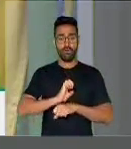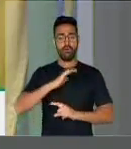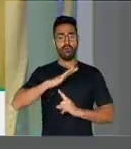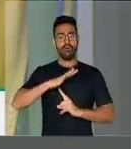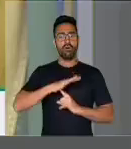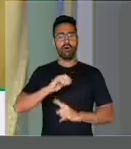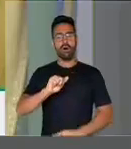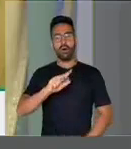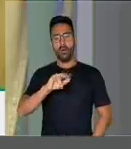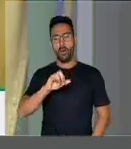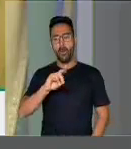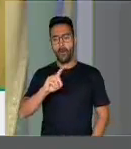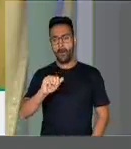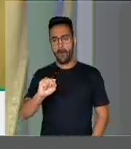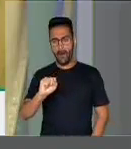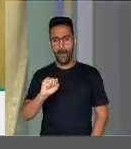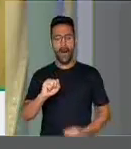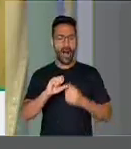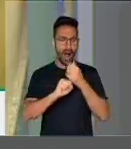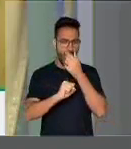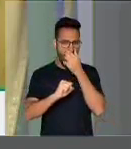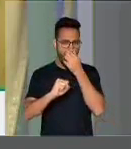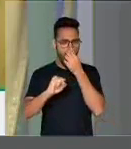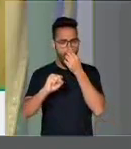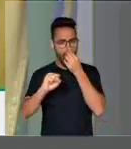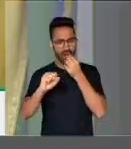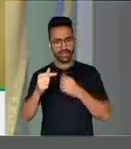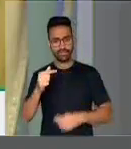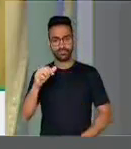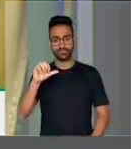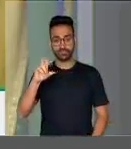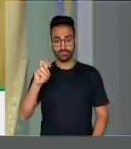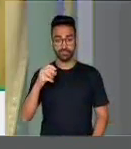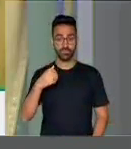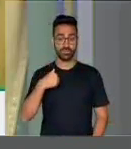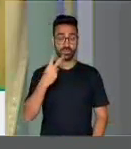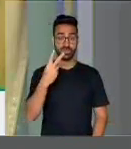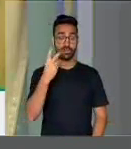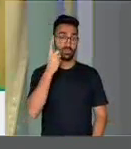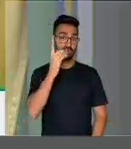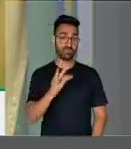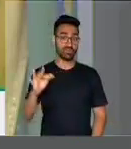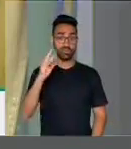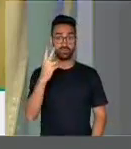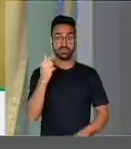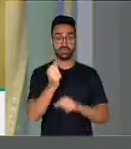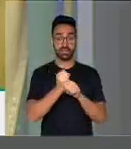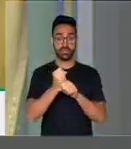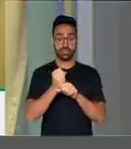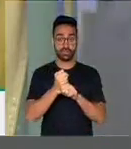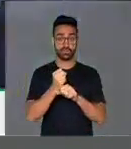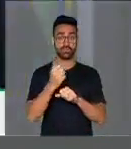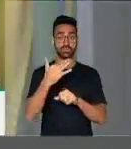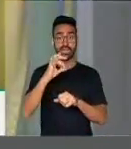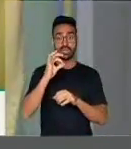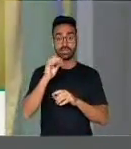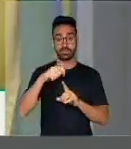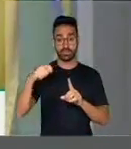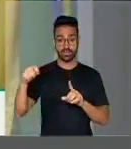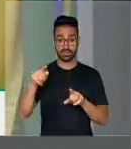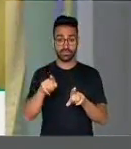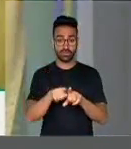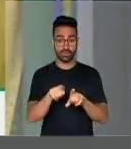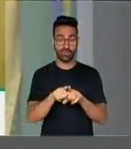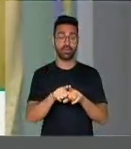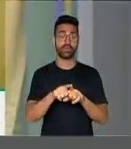Álvaro Dias, 87,90, como deputado federal por 27 anos e 10 meses, e também,